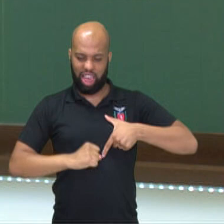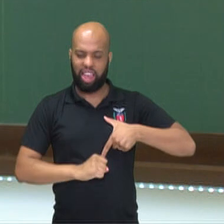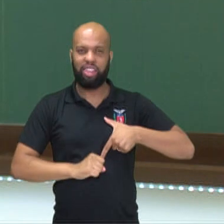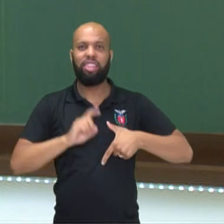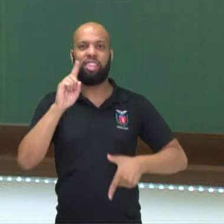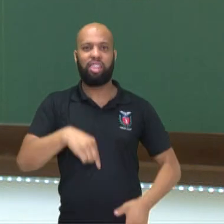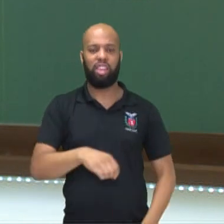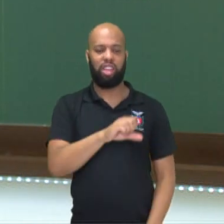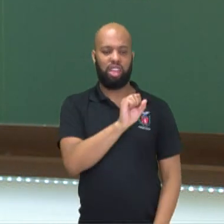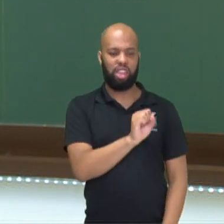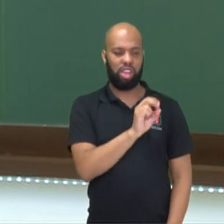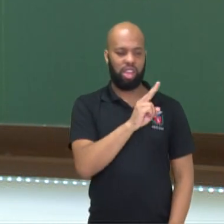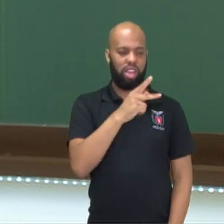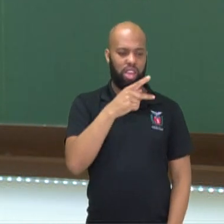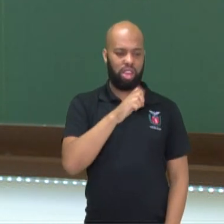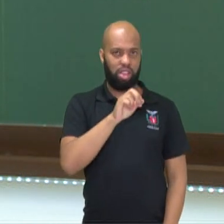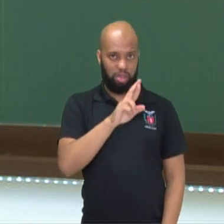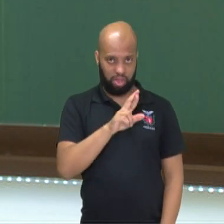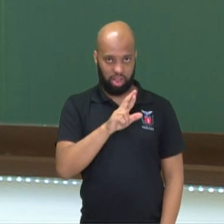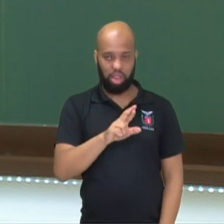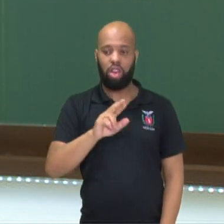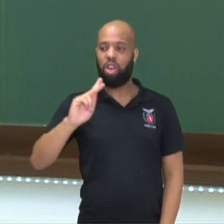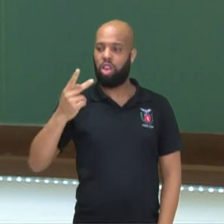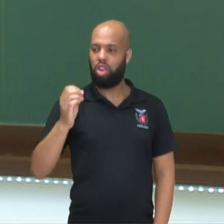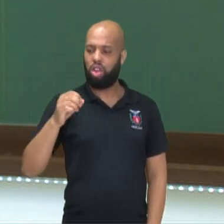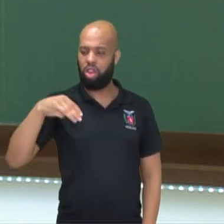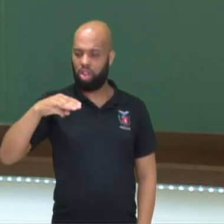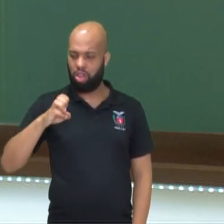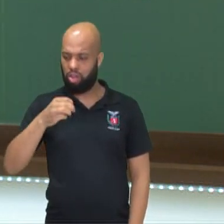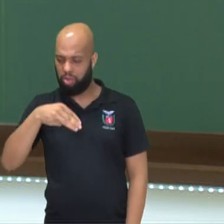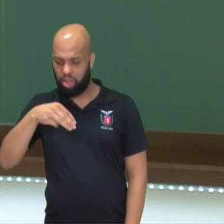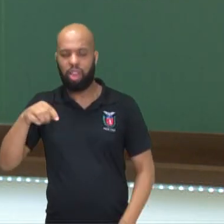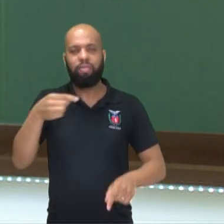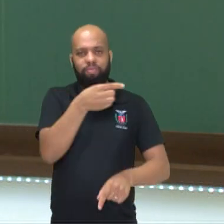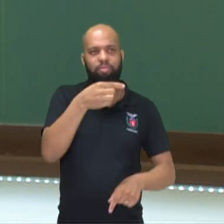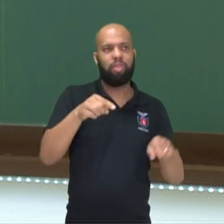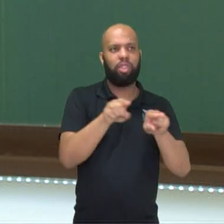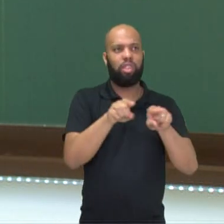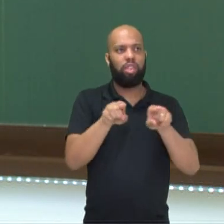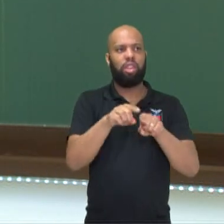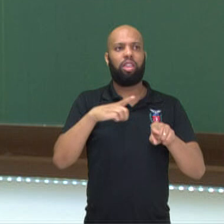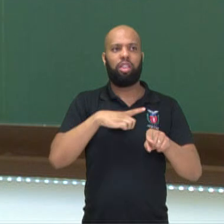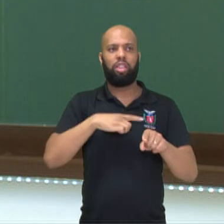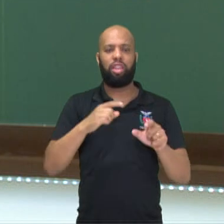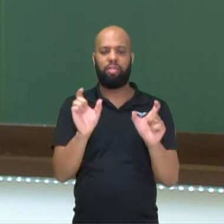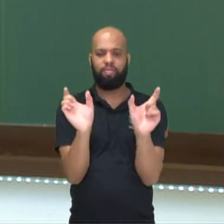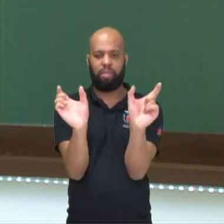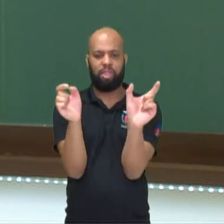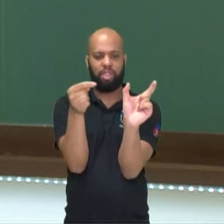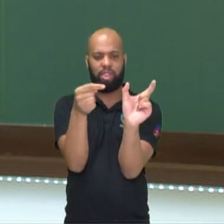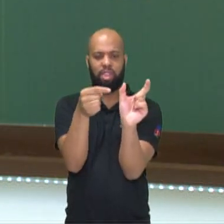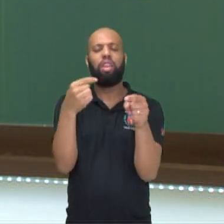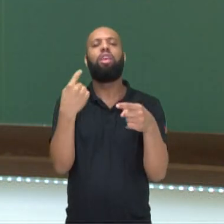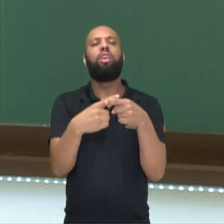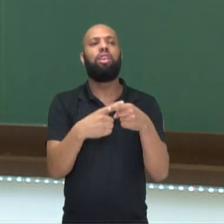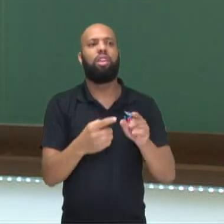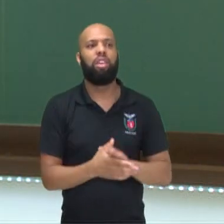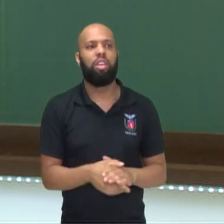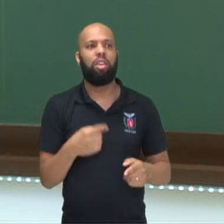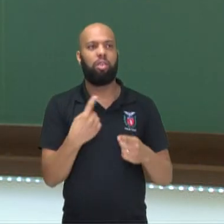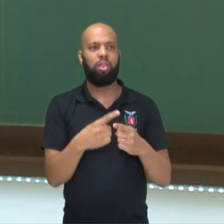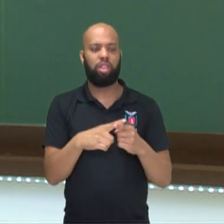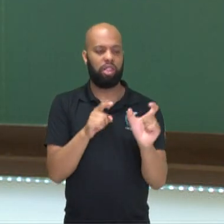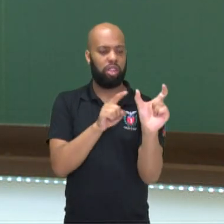filmes de heróis, super-homem. Super-homem, ele é separado por hífen, porque